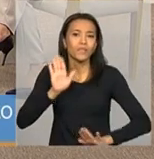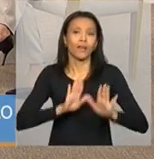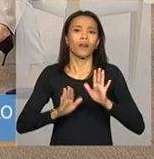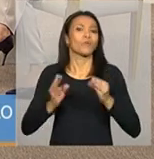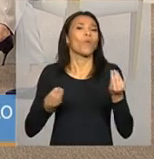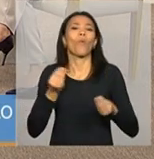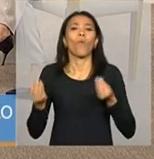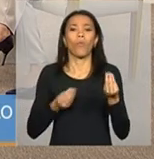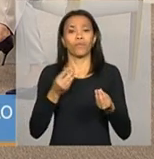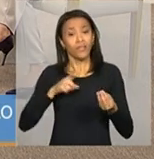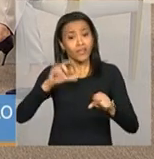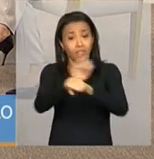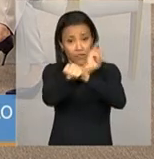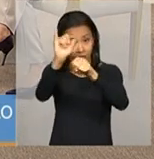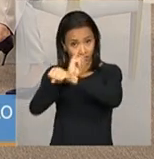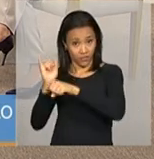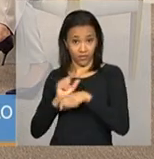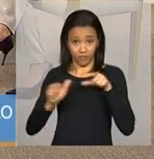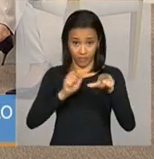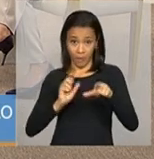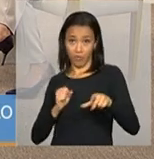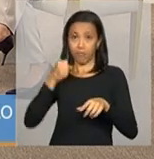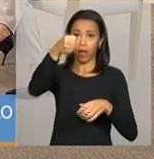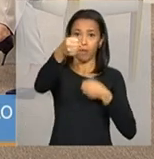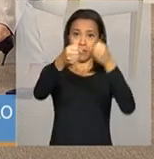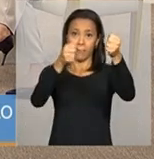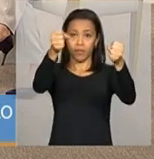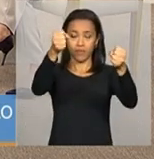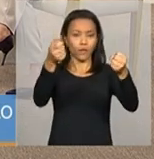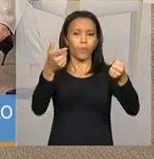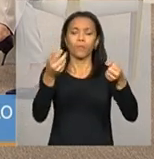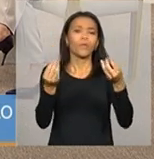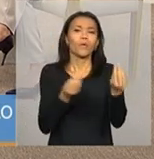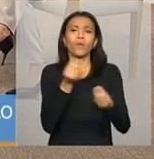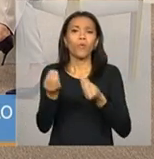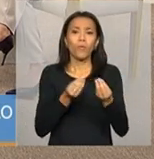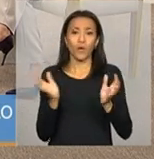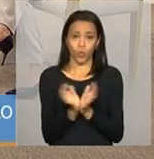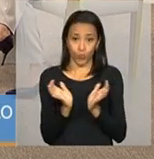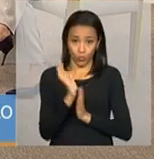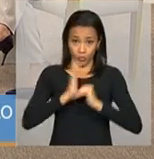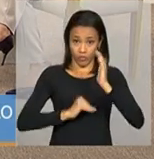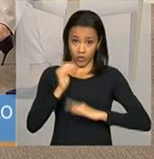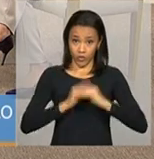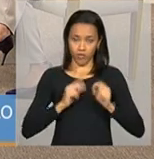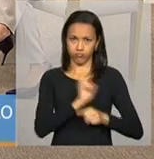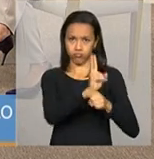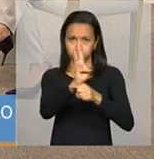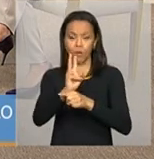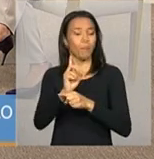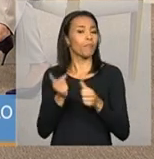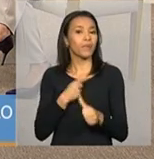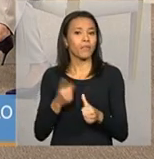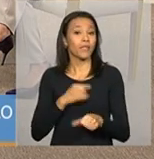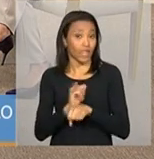nisso. Então, uma das formas de atuação das equipes de auditores é por meio de